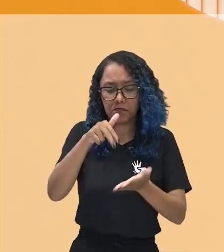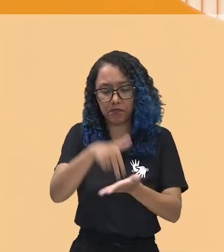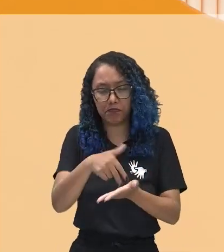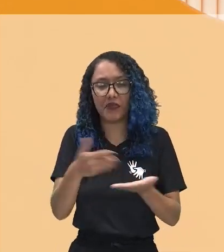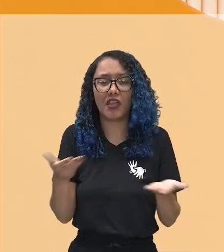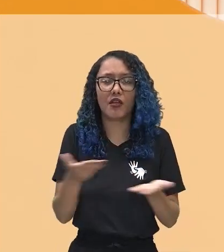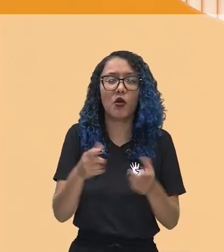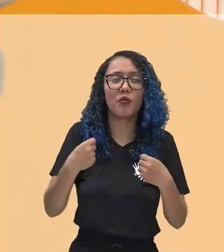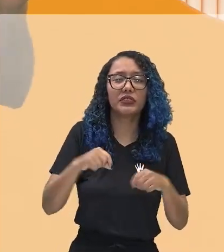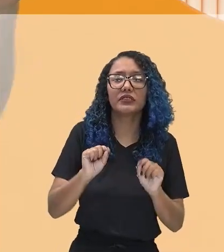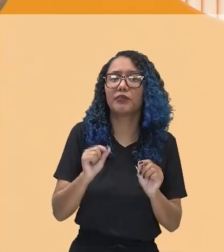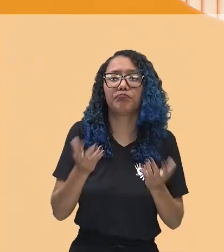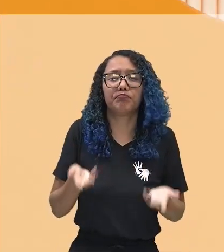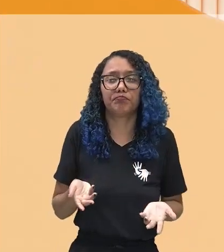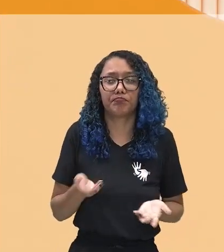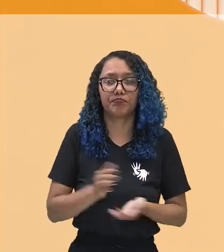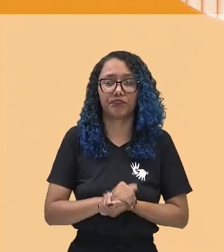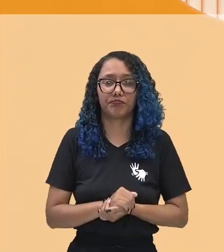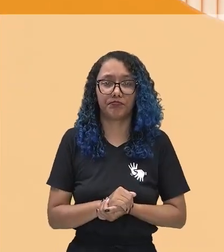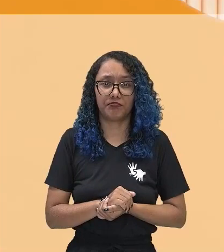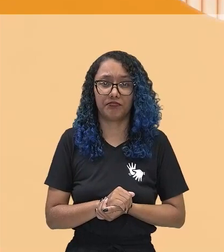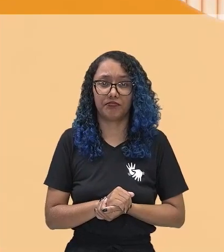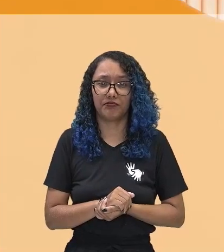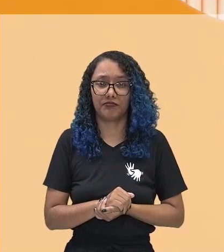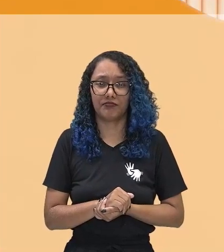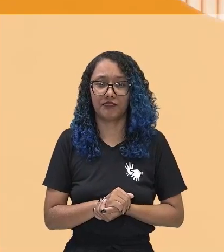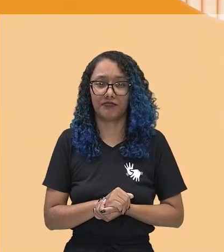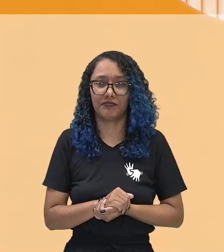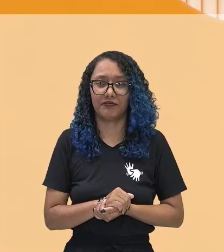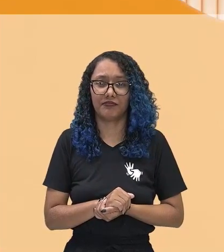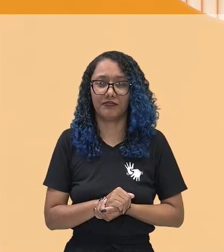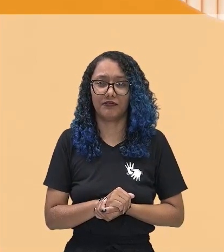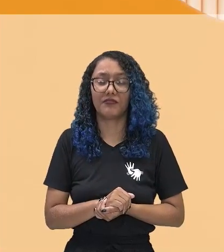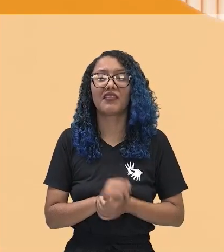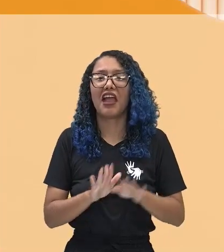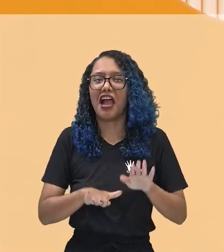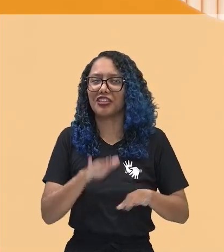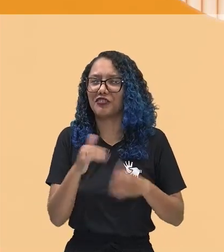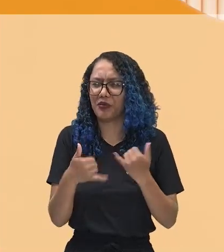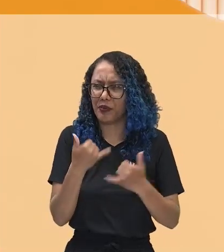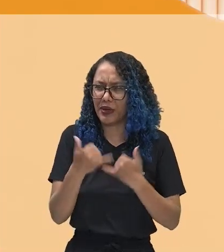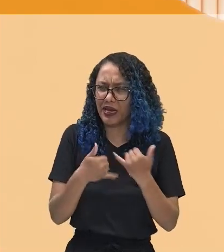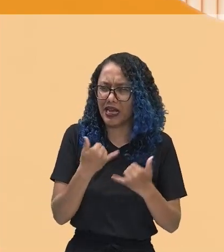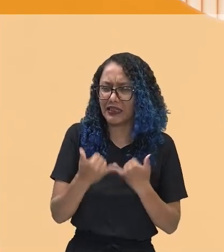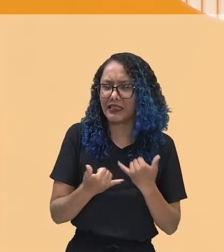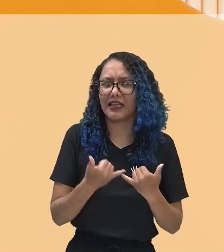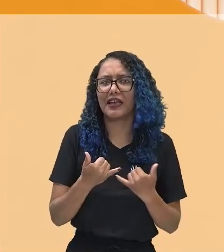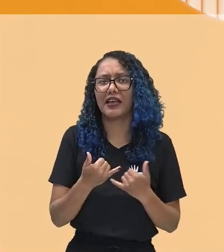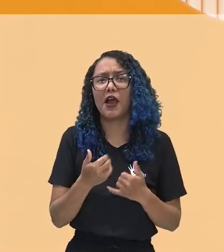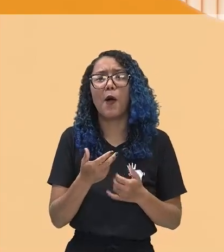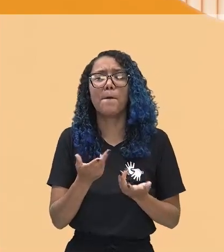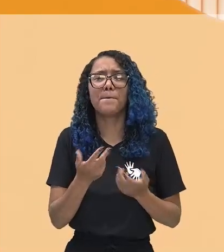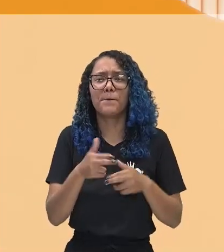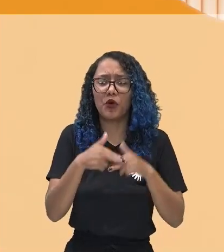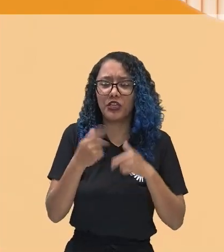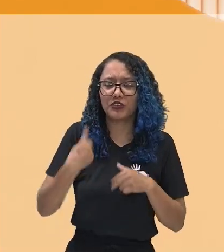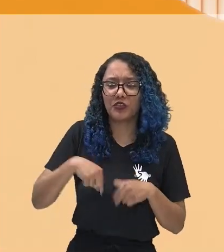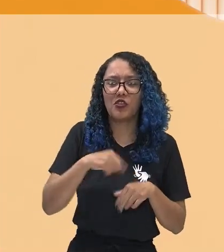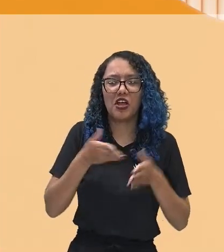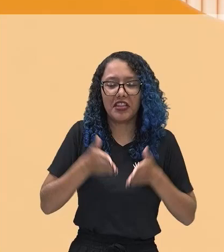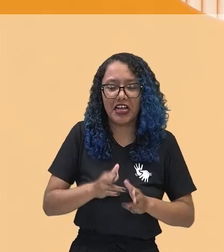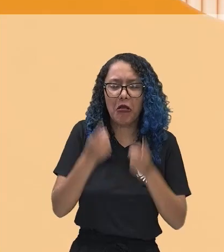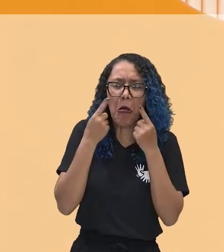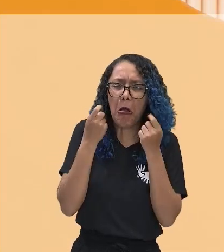ter que fazer o quê? É por isso que a gente, né? Eu até brinco muitas vezes dizendo, é por isso que a gente nasce chorando já. Eu não pedi para